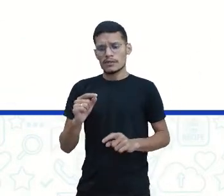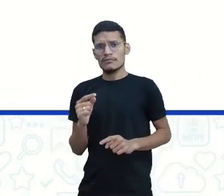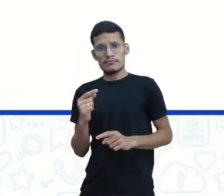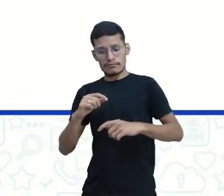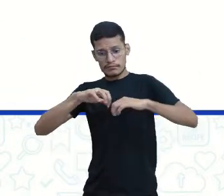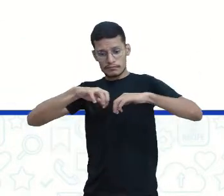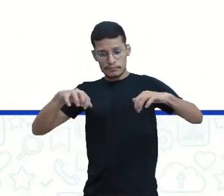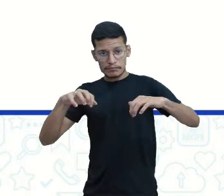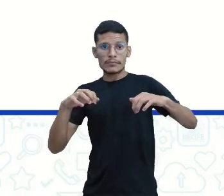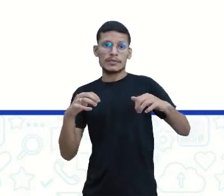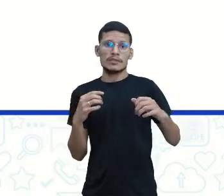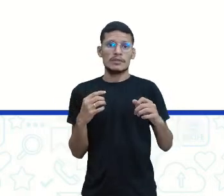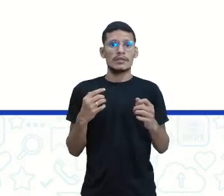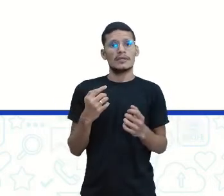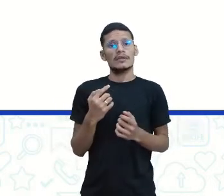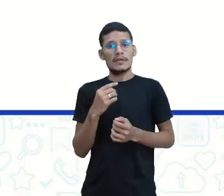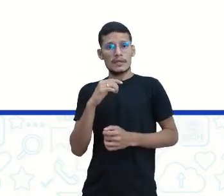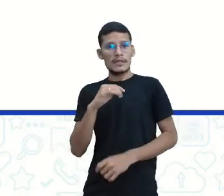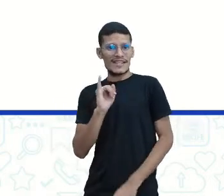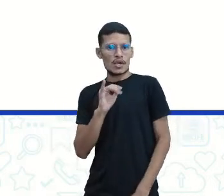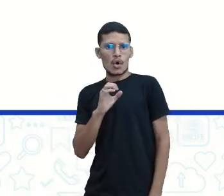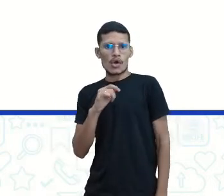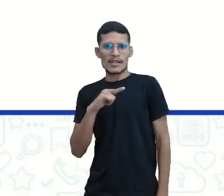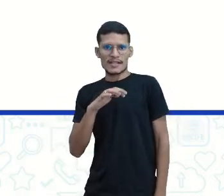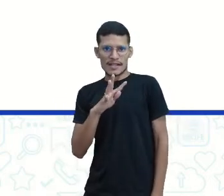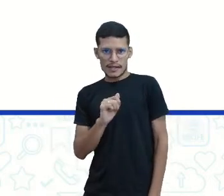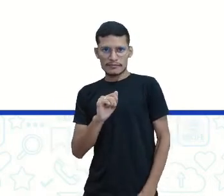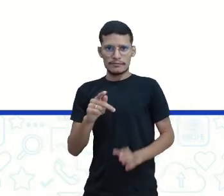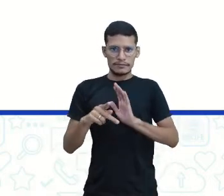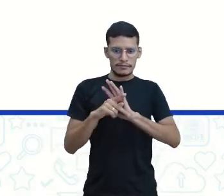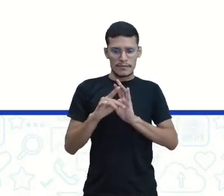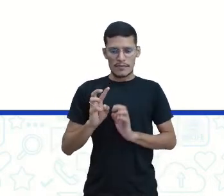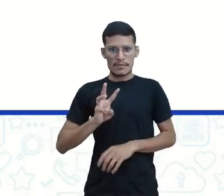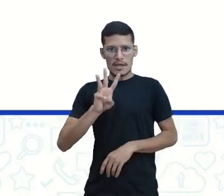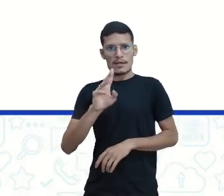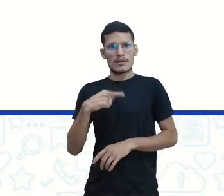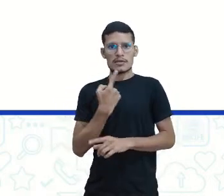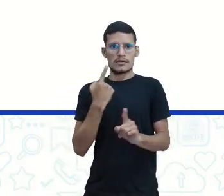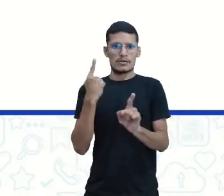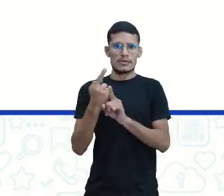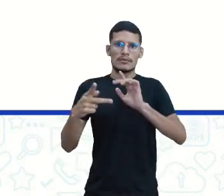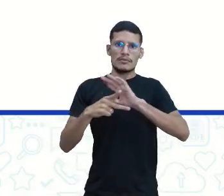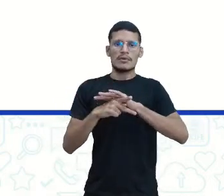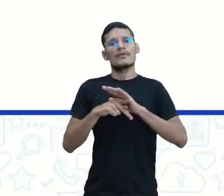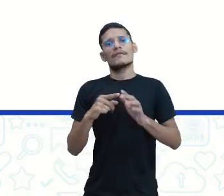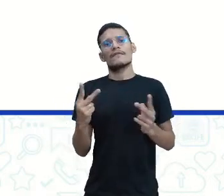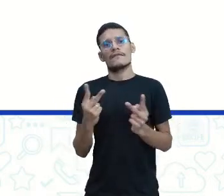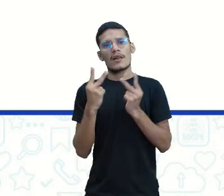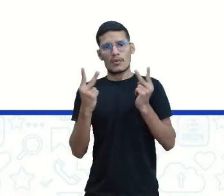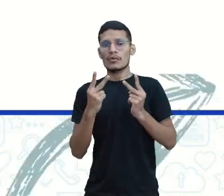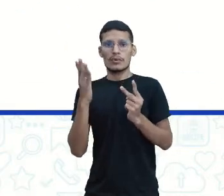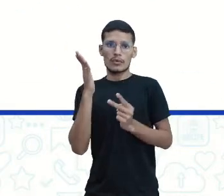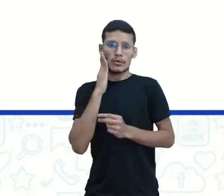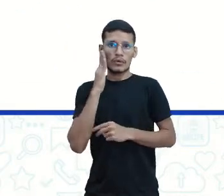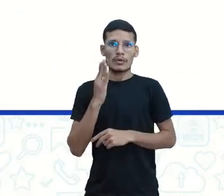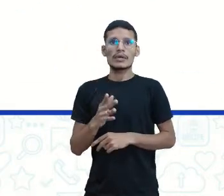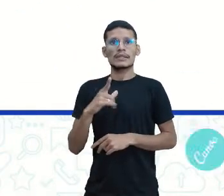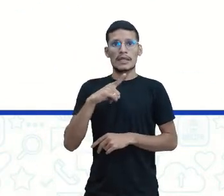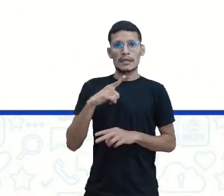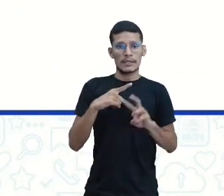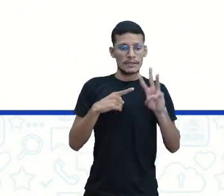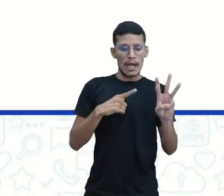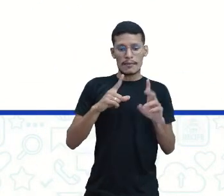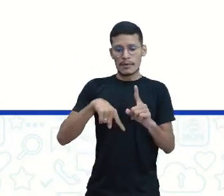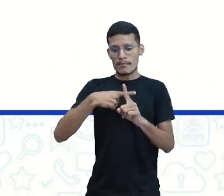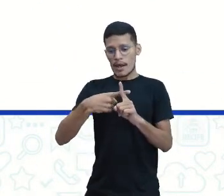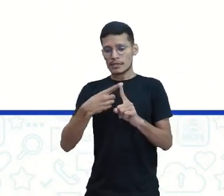aí dessa incógnita W, a gente consegue encontrar o seu valor, certo? Então, eu tenho aí, ó, que W mais